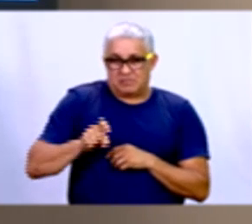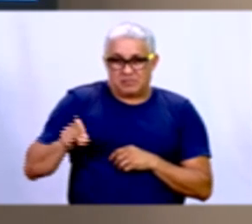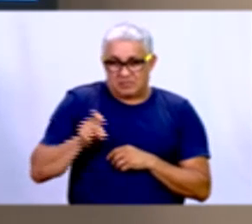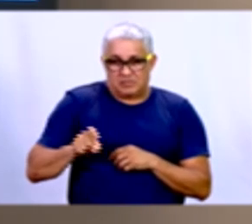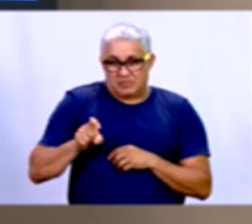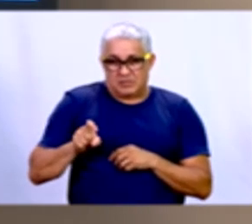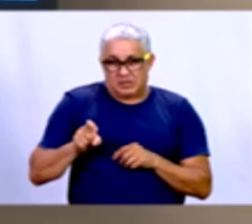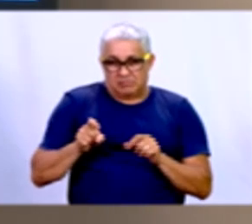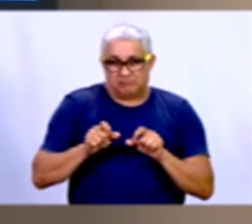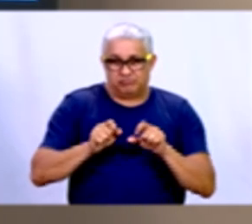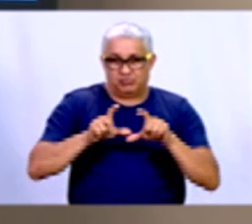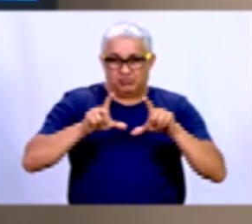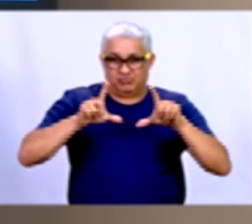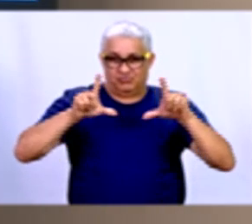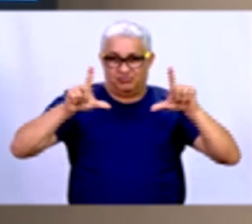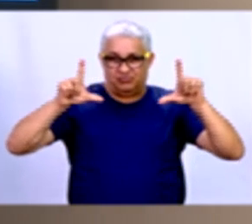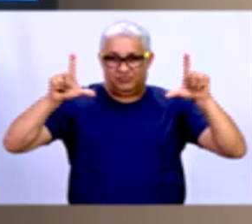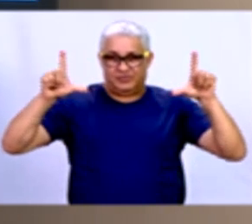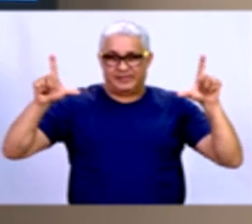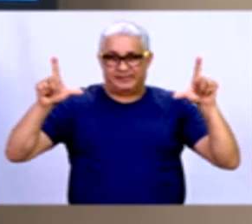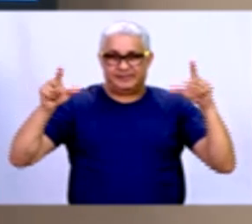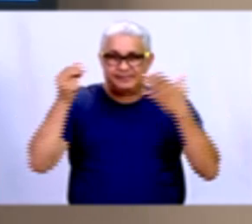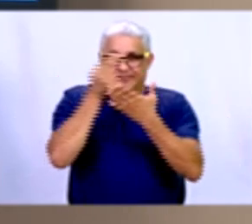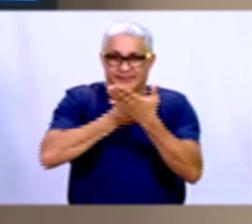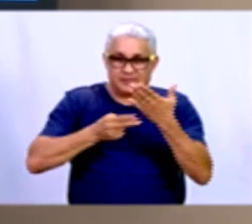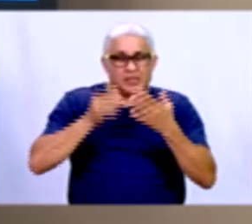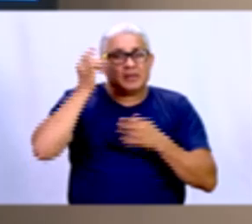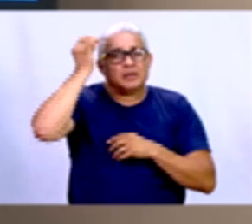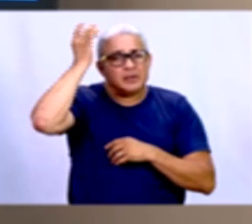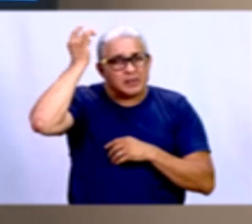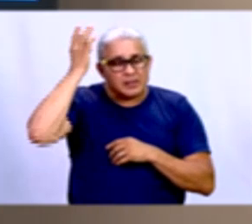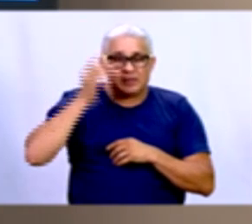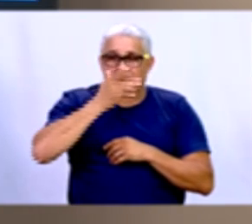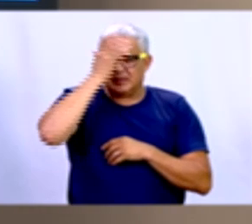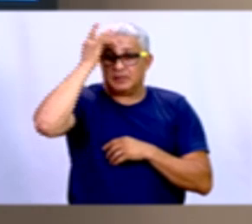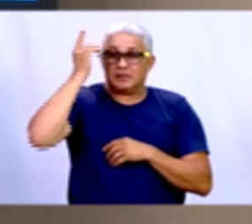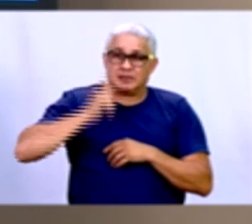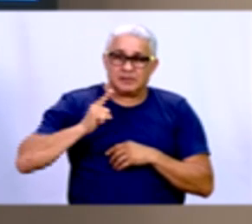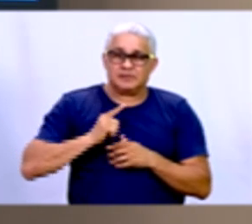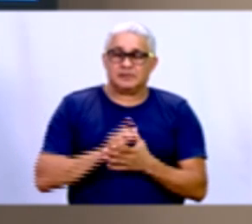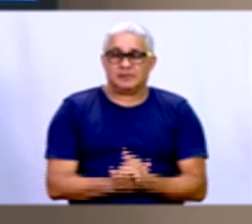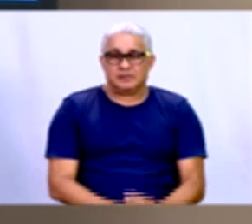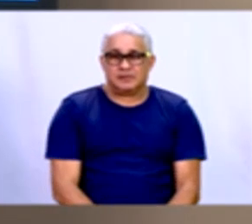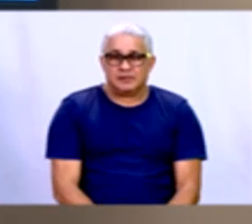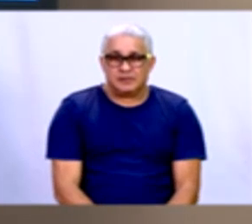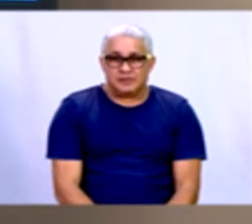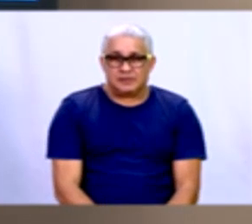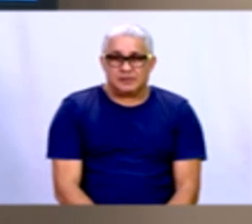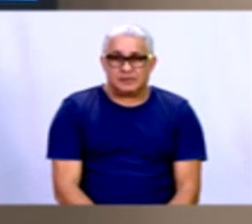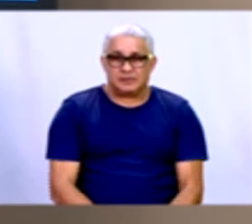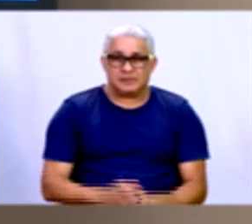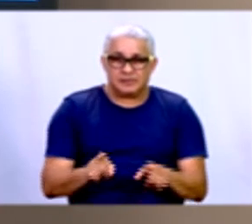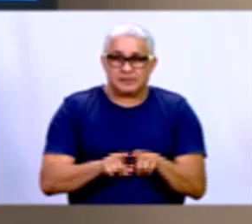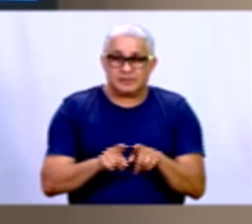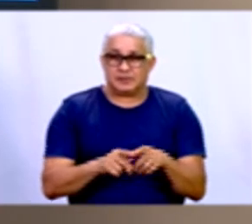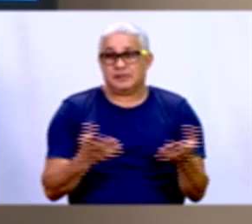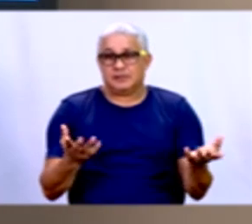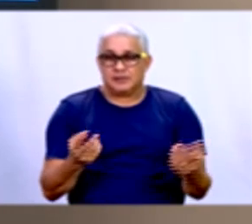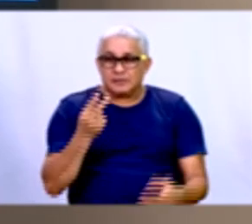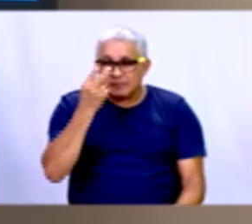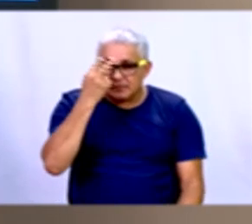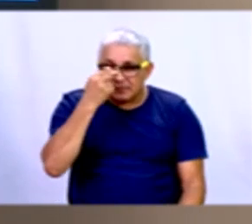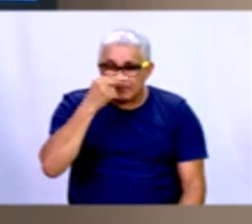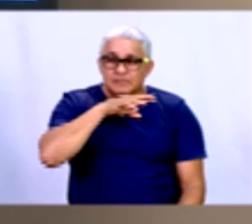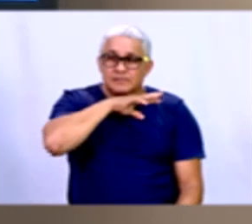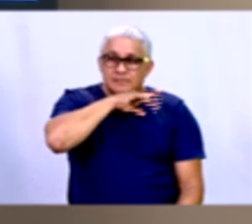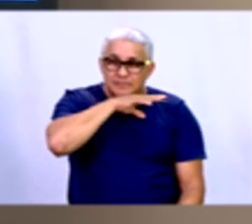dar o zoom na imagem, né? Isso facilita muito para quem tem uma leve deficiência